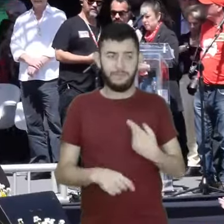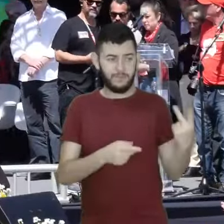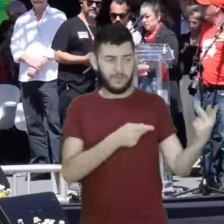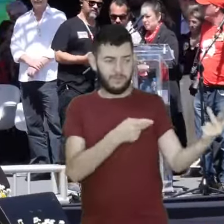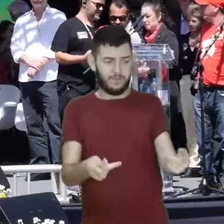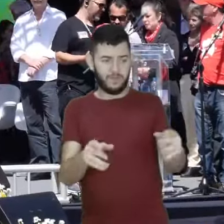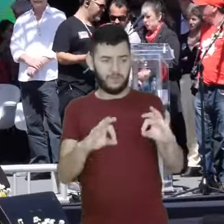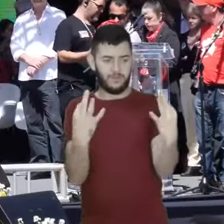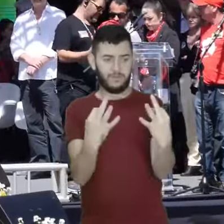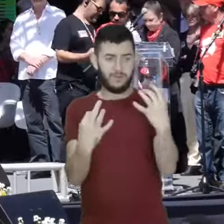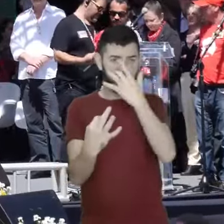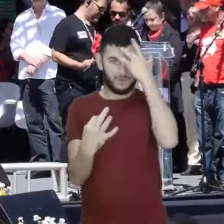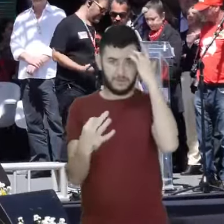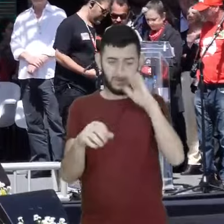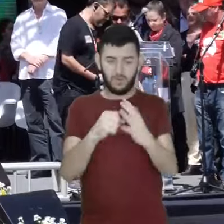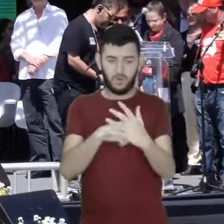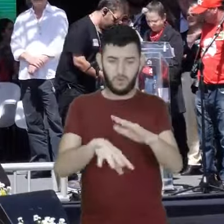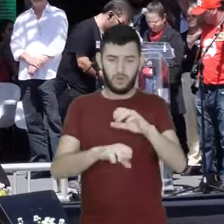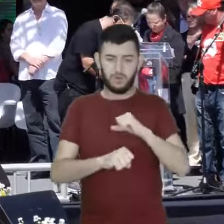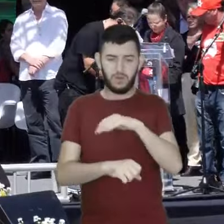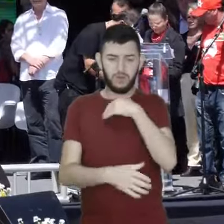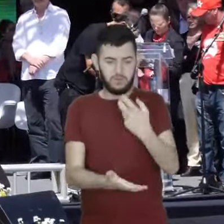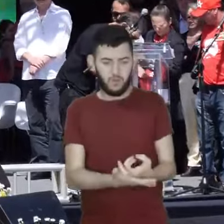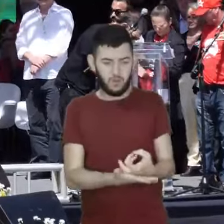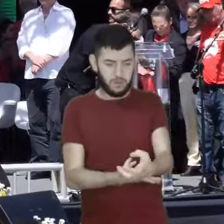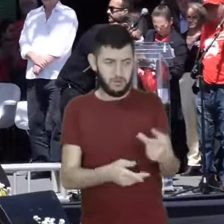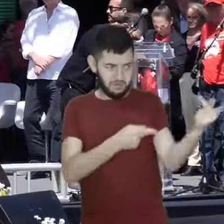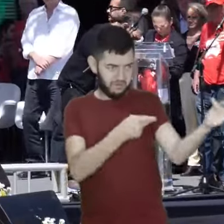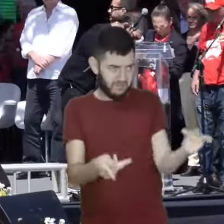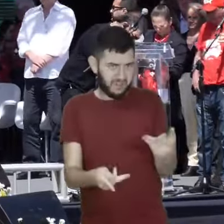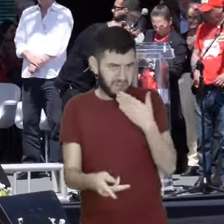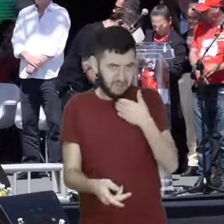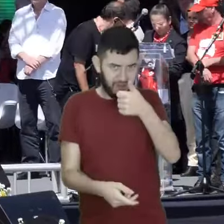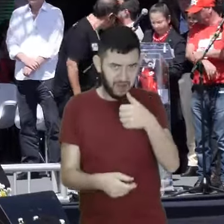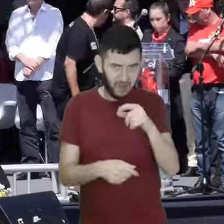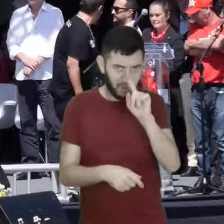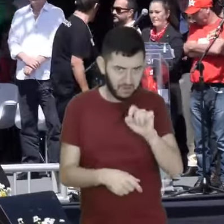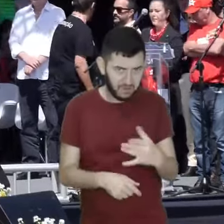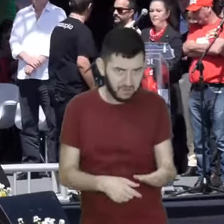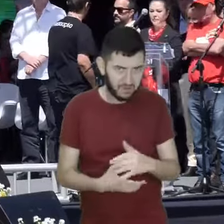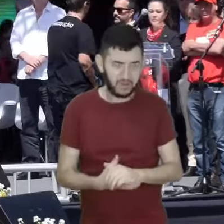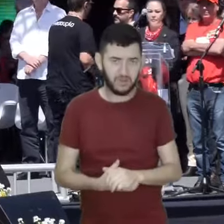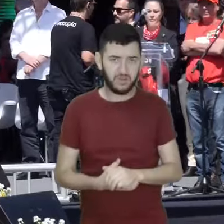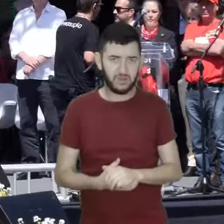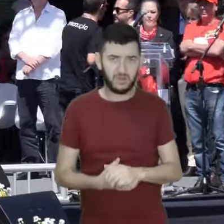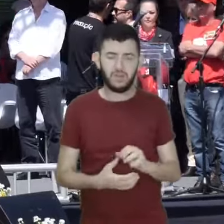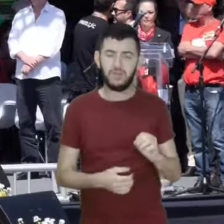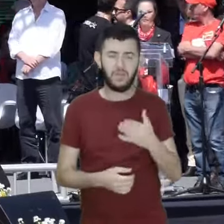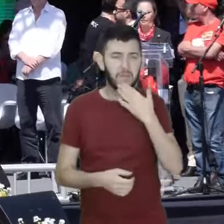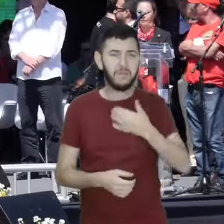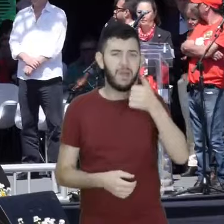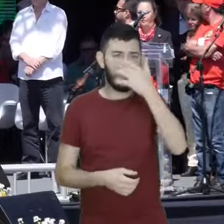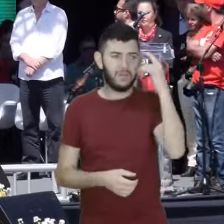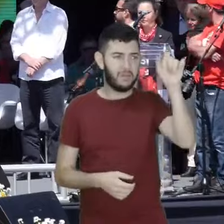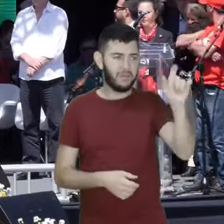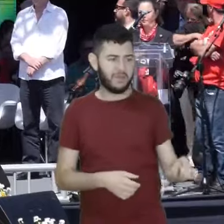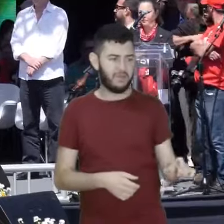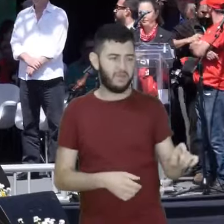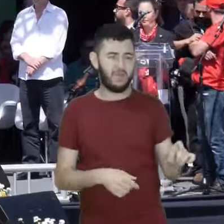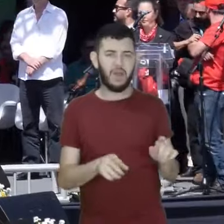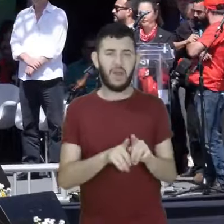Covid? Não seria melhor que esse cidadão tivesse falado menos bobagem e